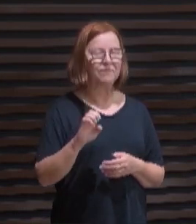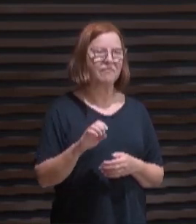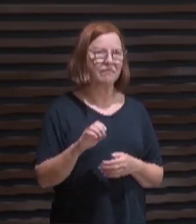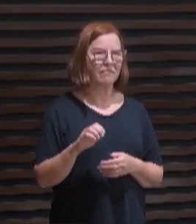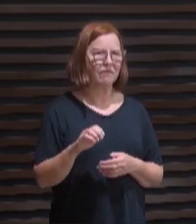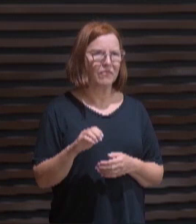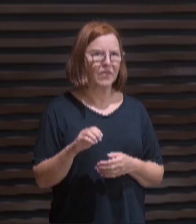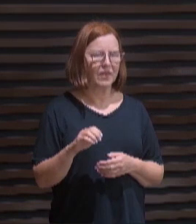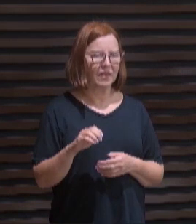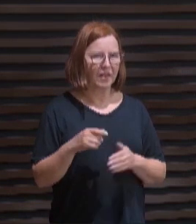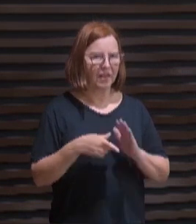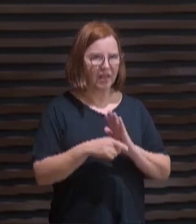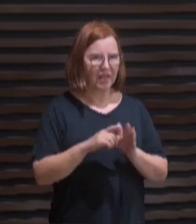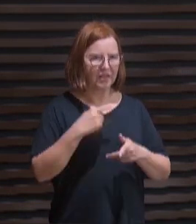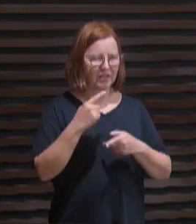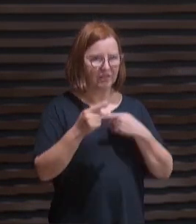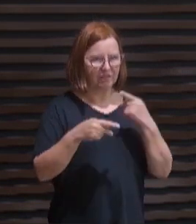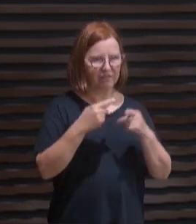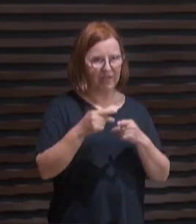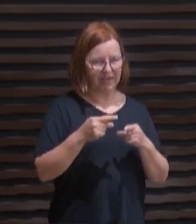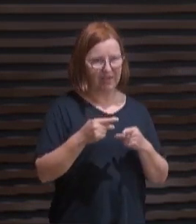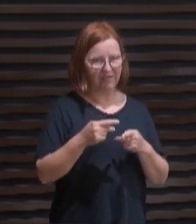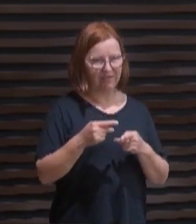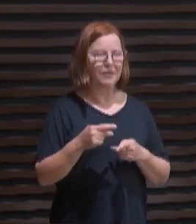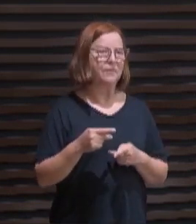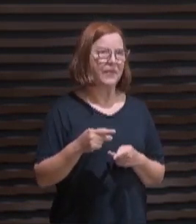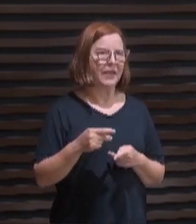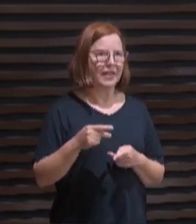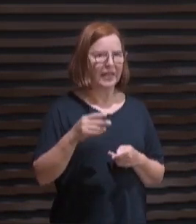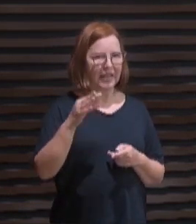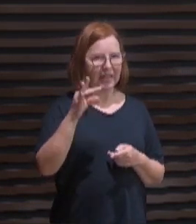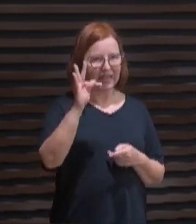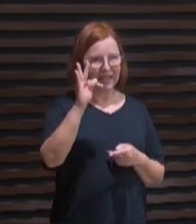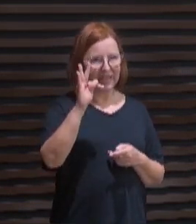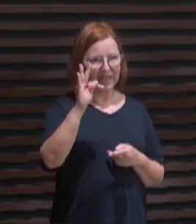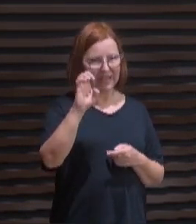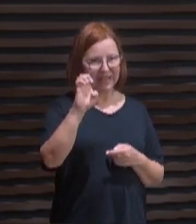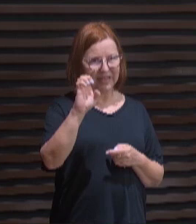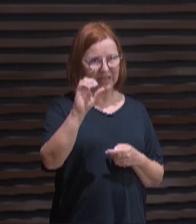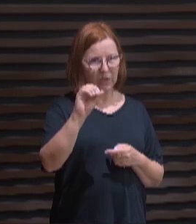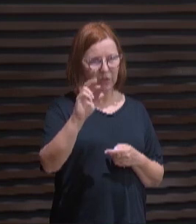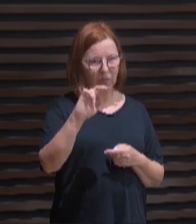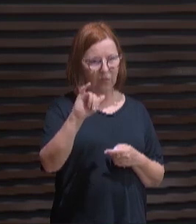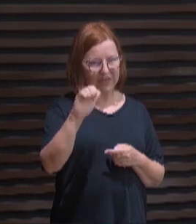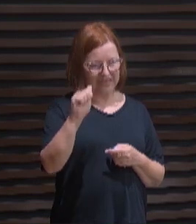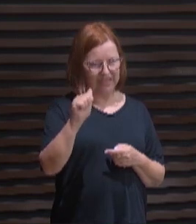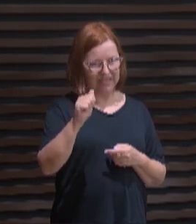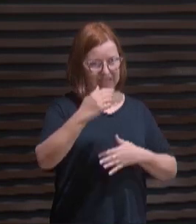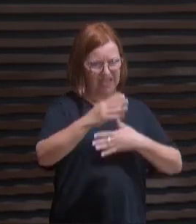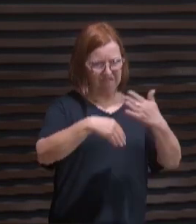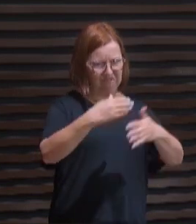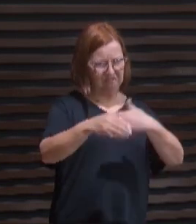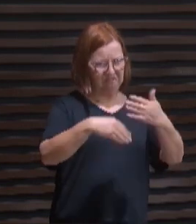da teoria darwiniana da evolução, na outra estavam descobrindo a segunda lei da termodinâmica, a lei